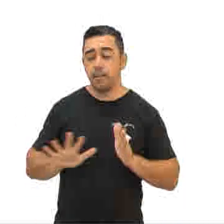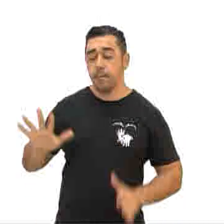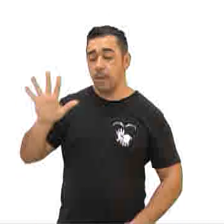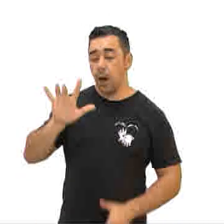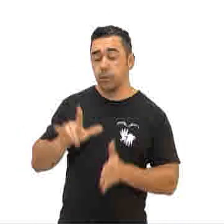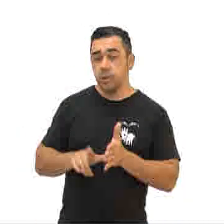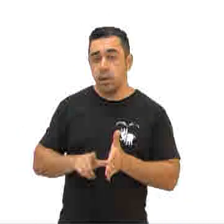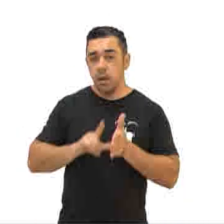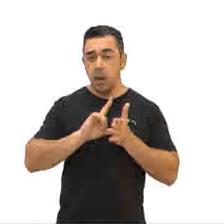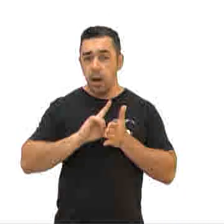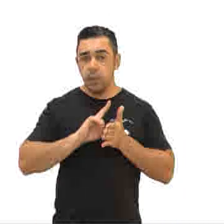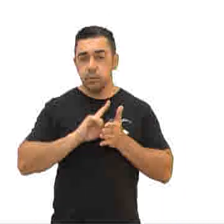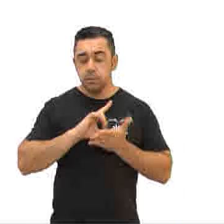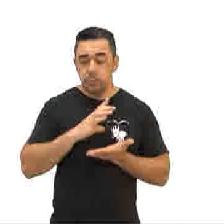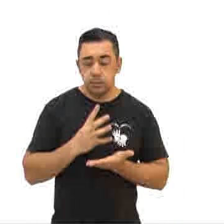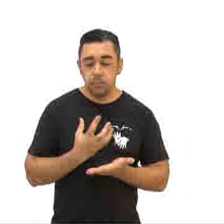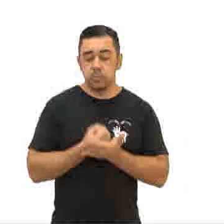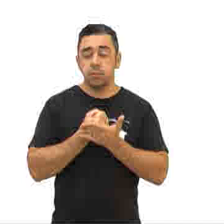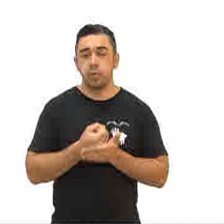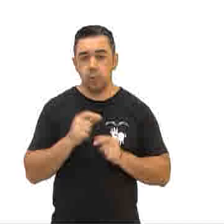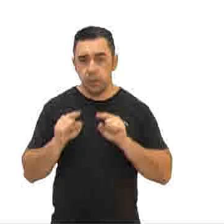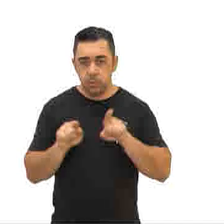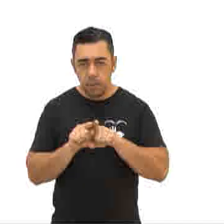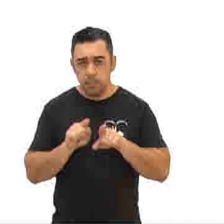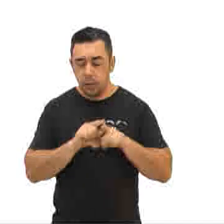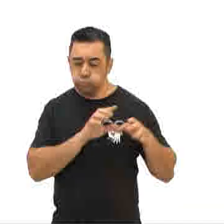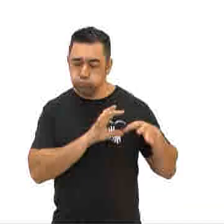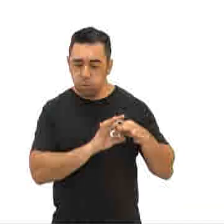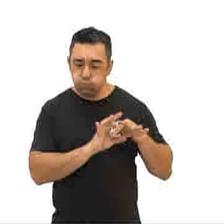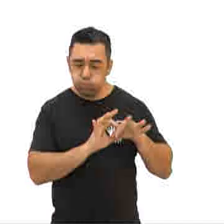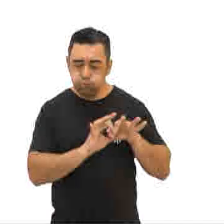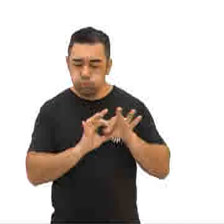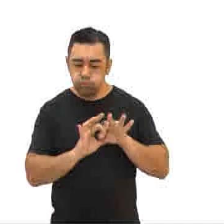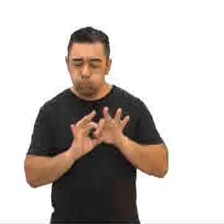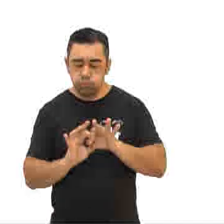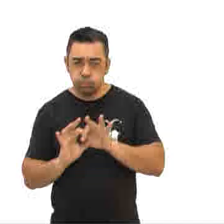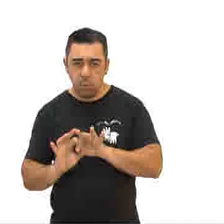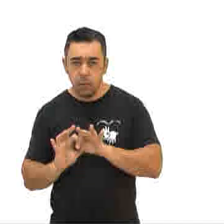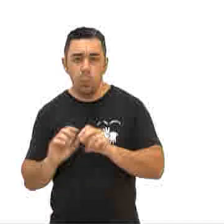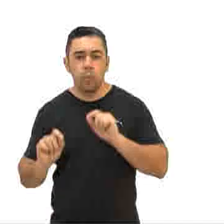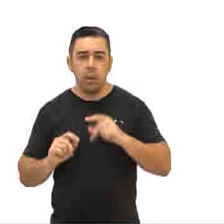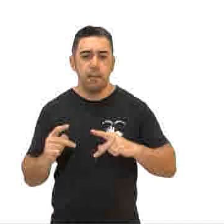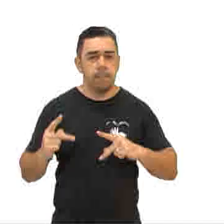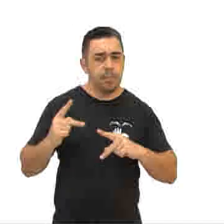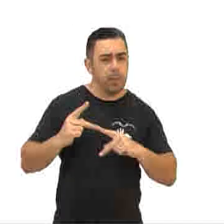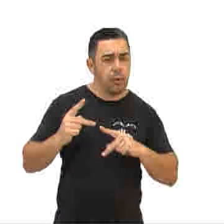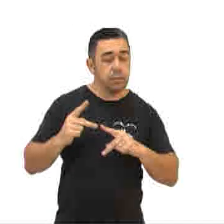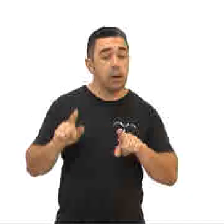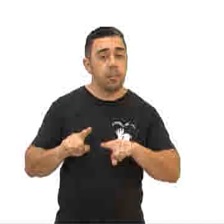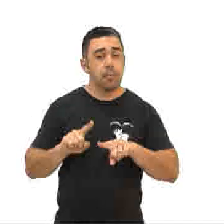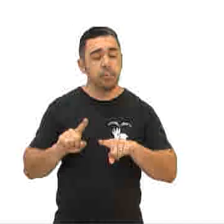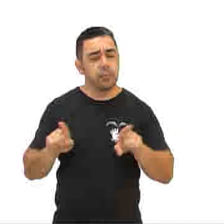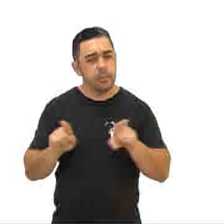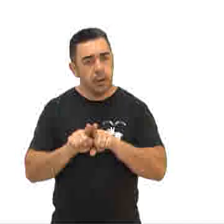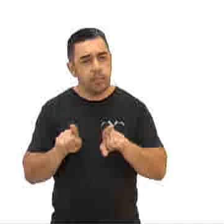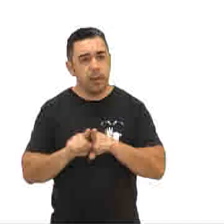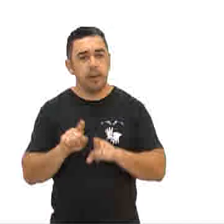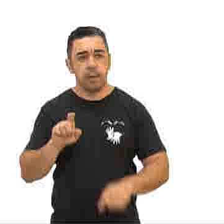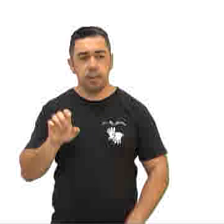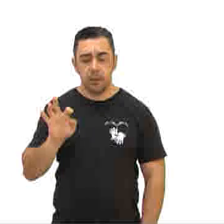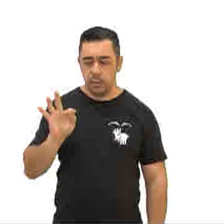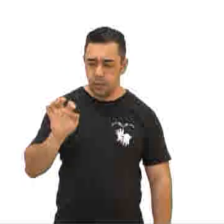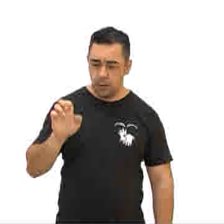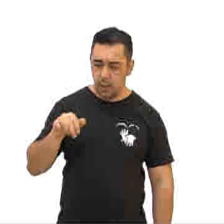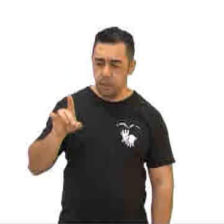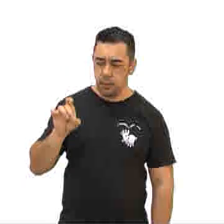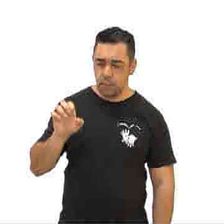antecedem e se cristaliza através da composição entre preposição, mas tender é o verbo no